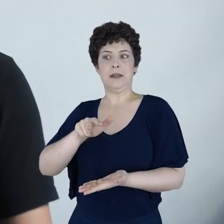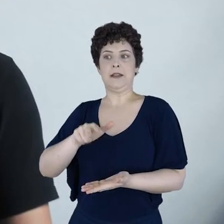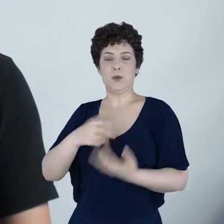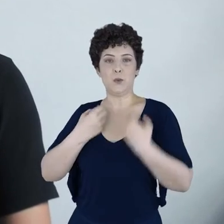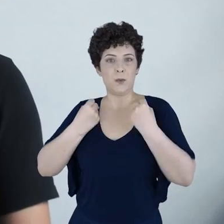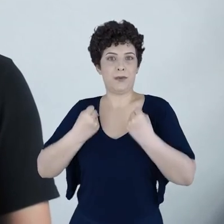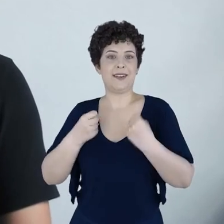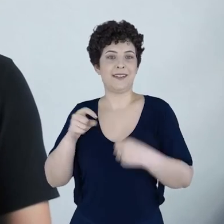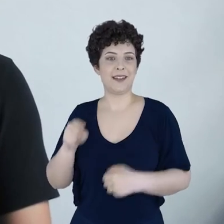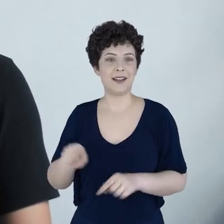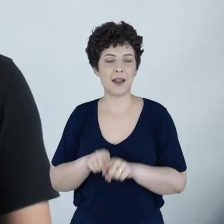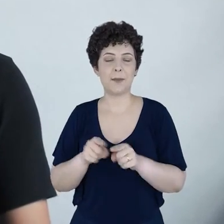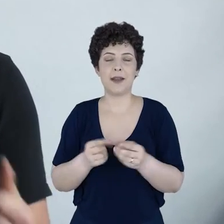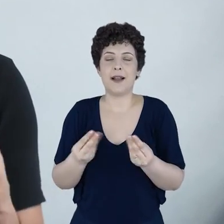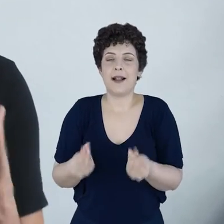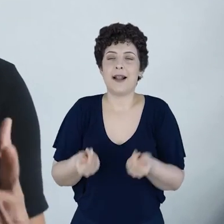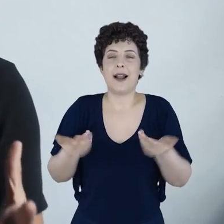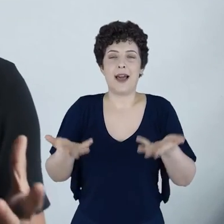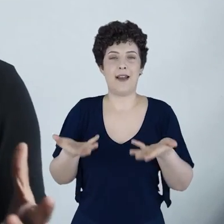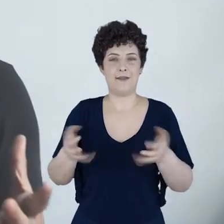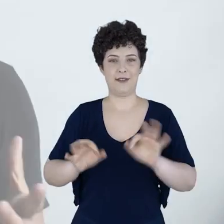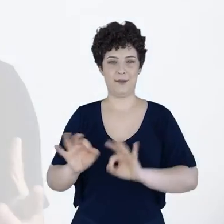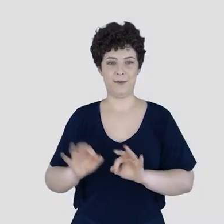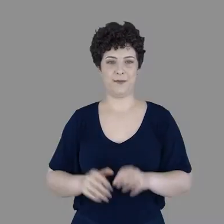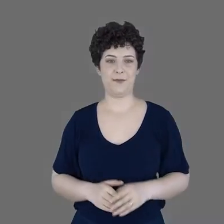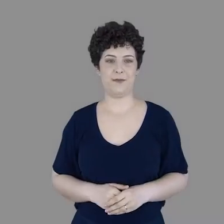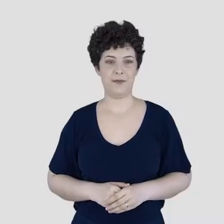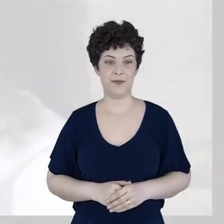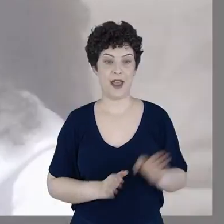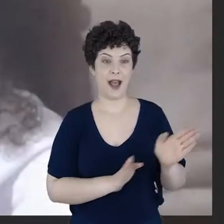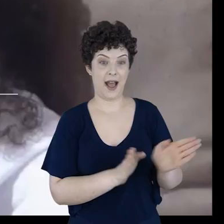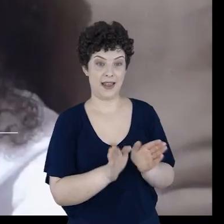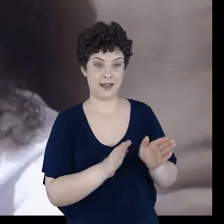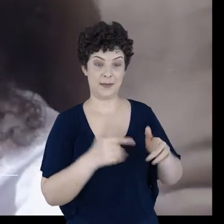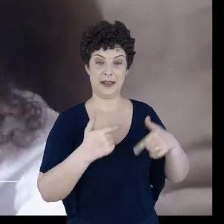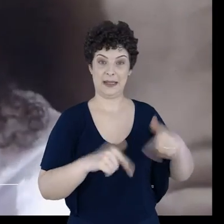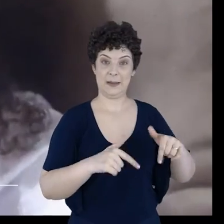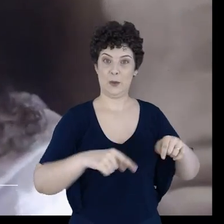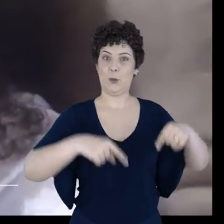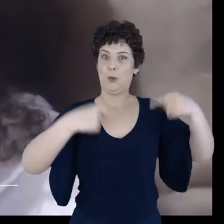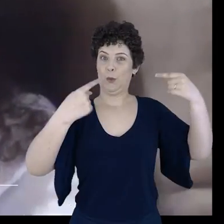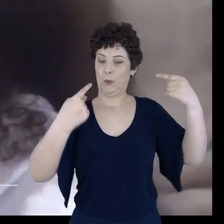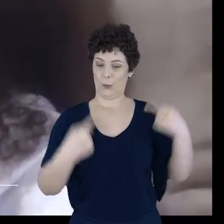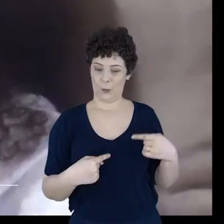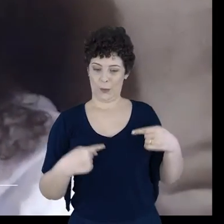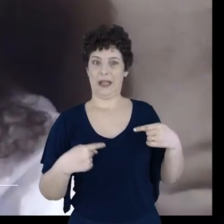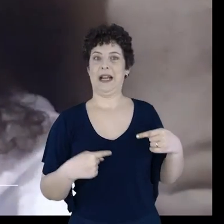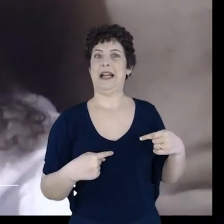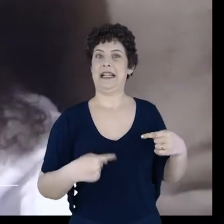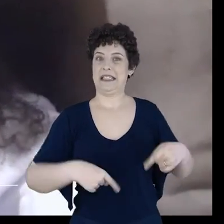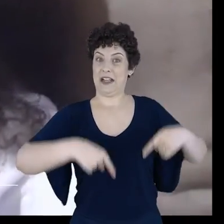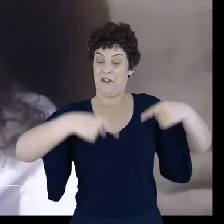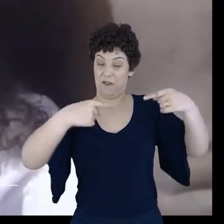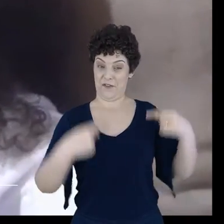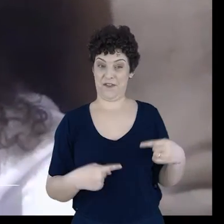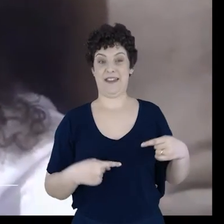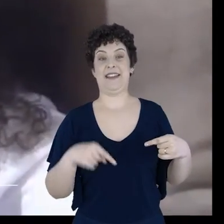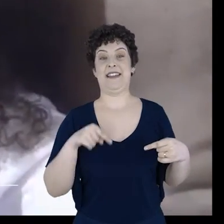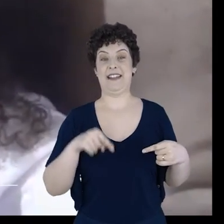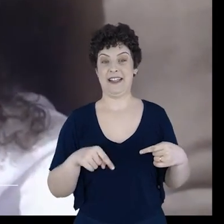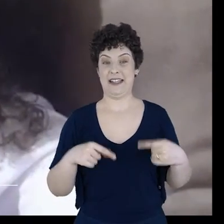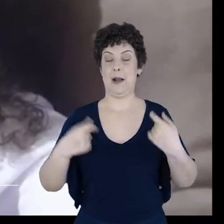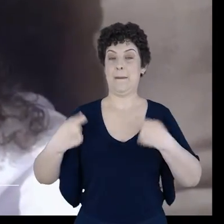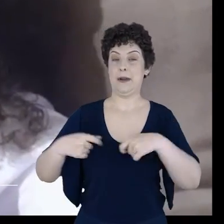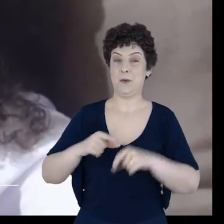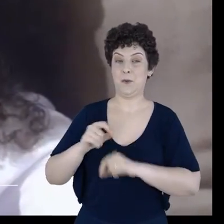validade, a surpresa e o frescor do projeto. Trabalhar com acessibilidade foi desafiador, desafiador.